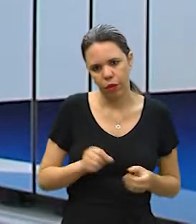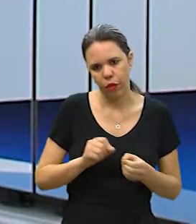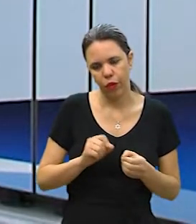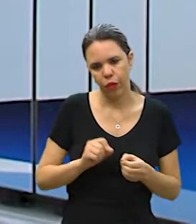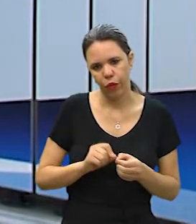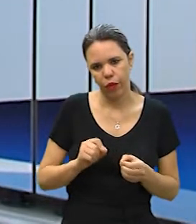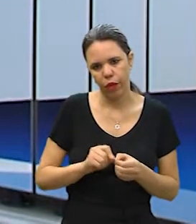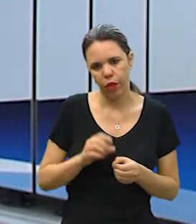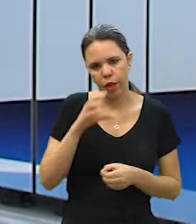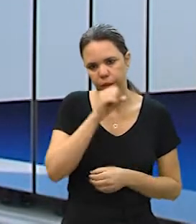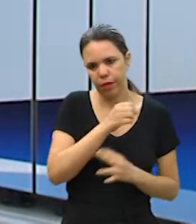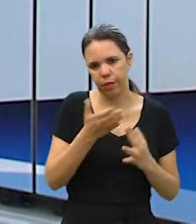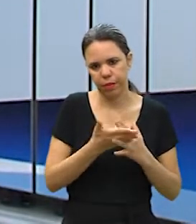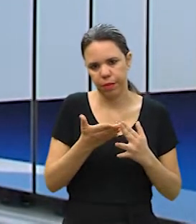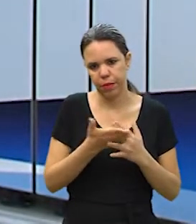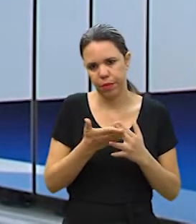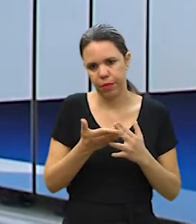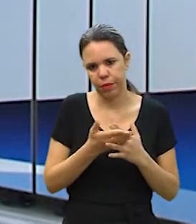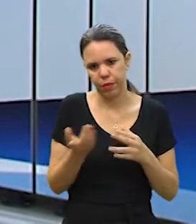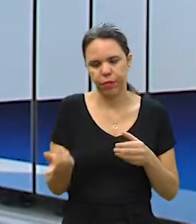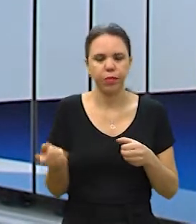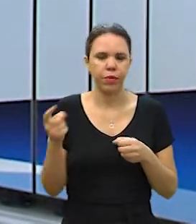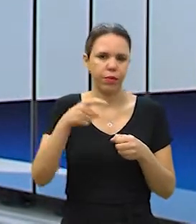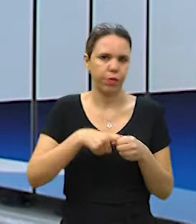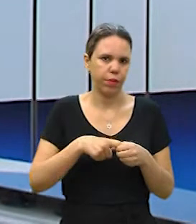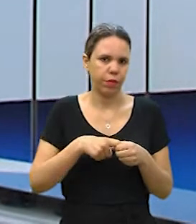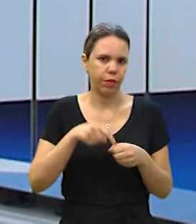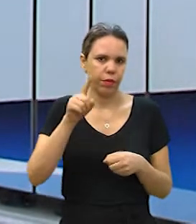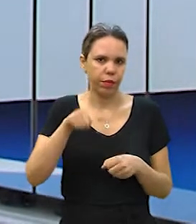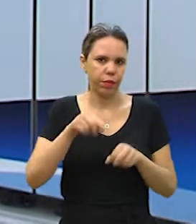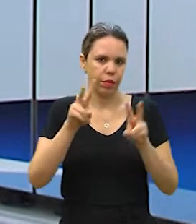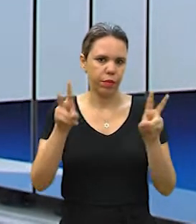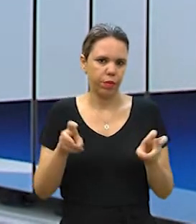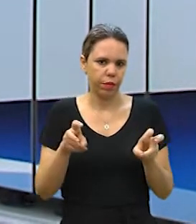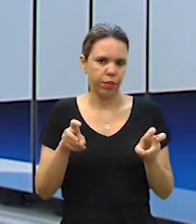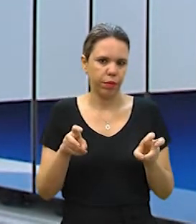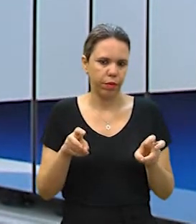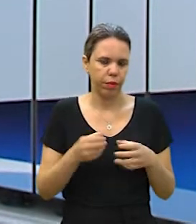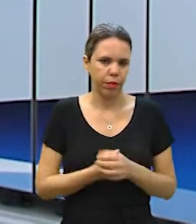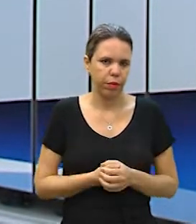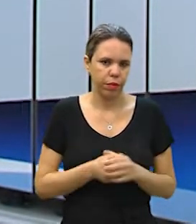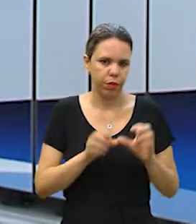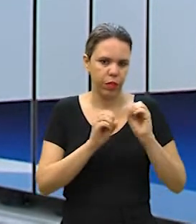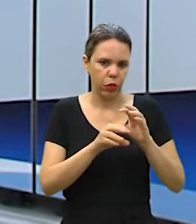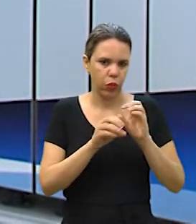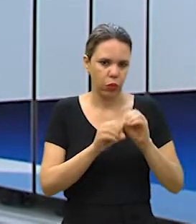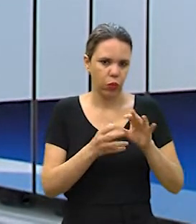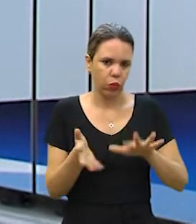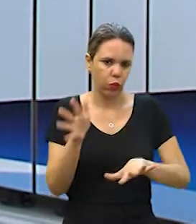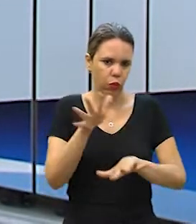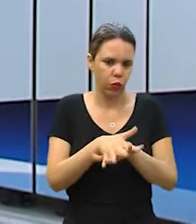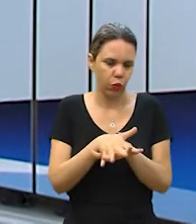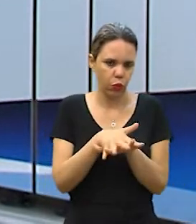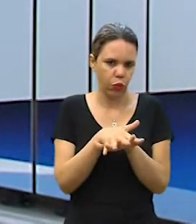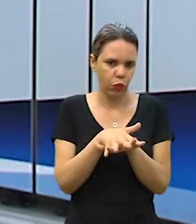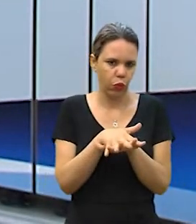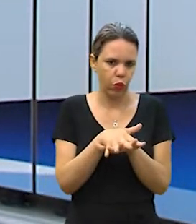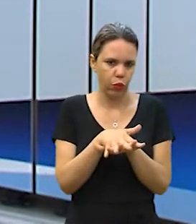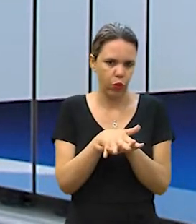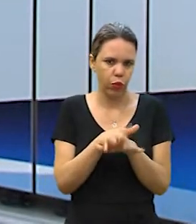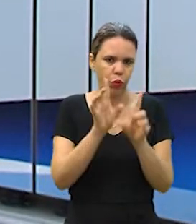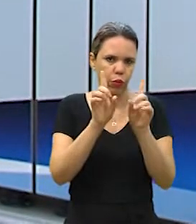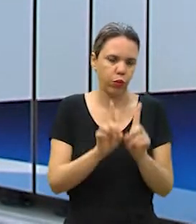vou fazer o seguinte, eu vou fazer um rápido intervalo. Na volta, este assunto sobre a educação inclusiva para